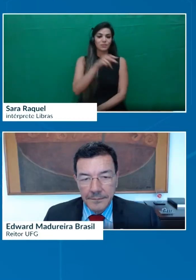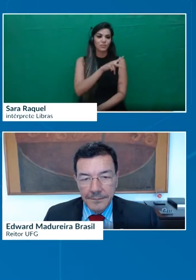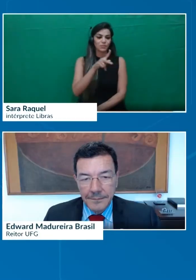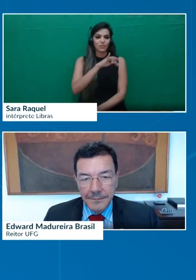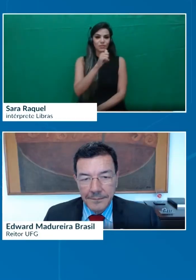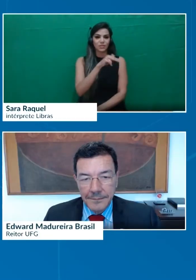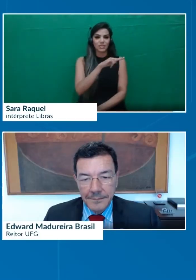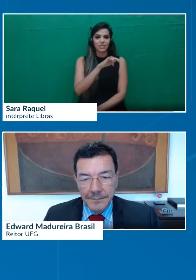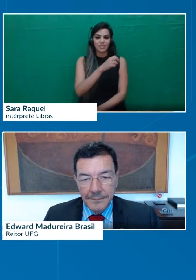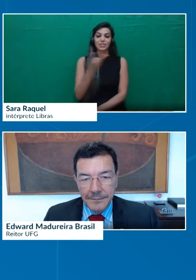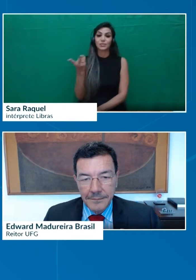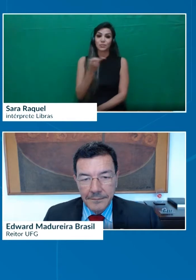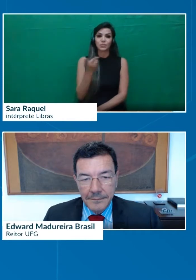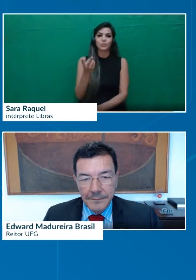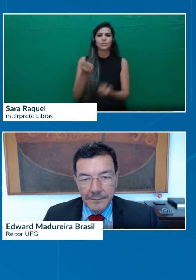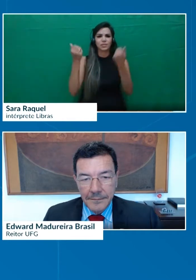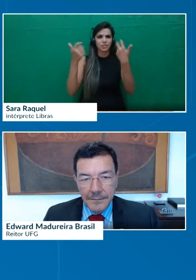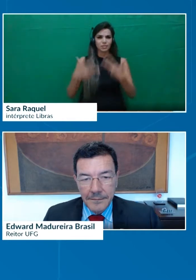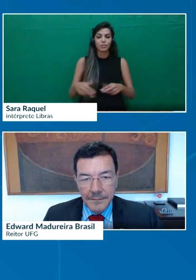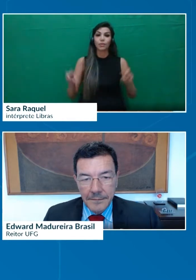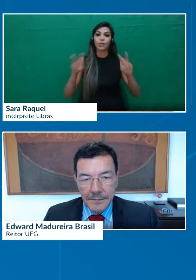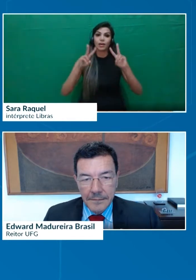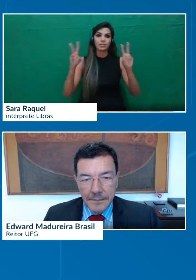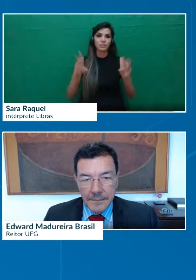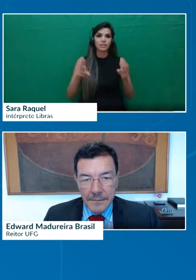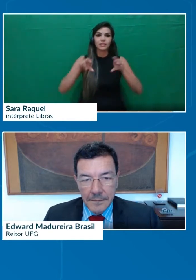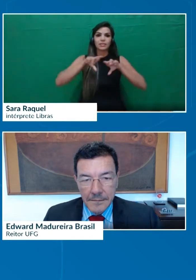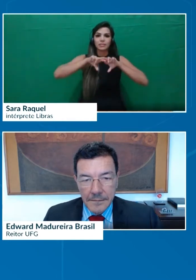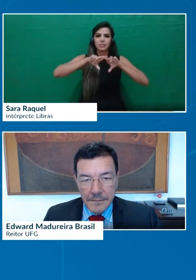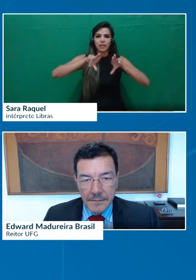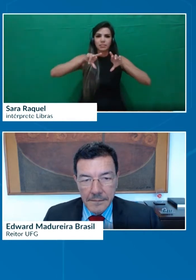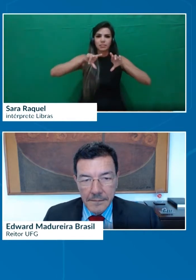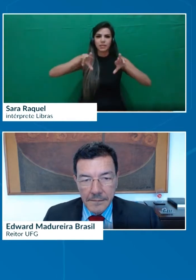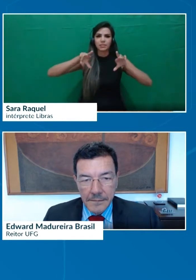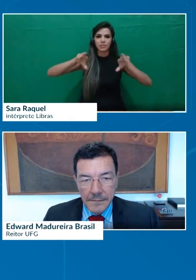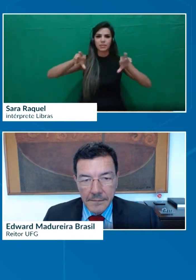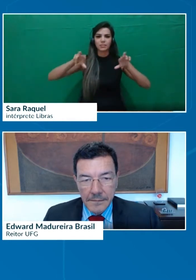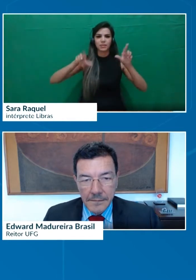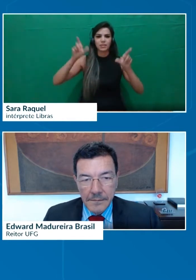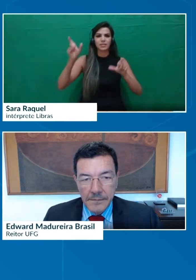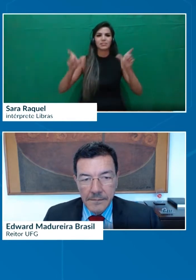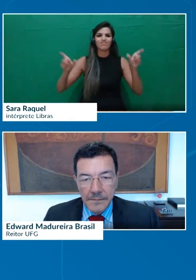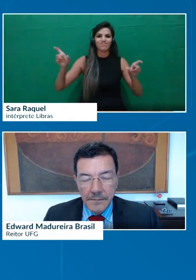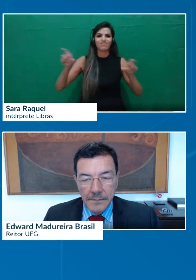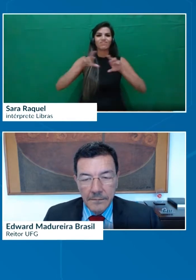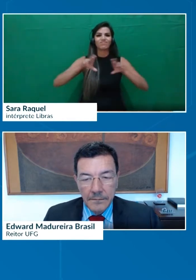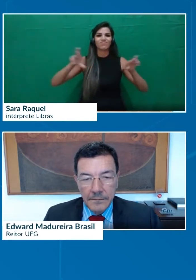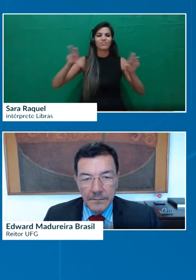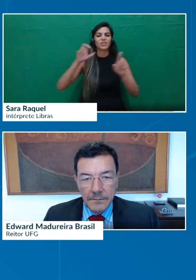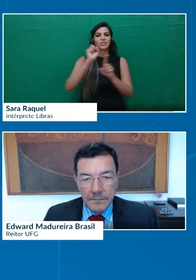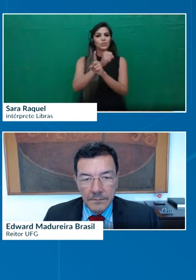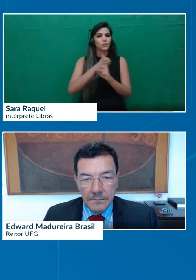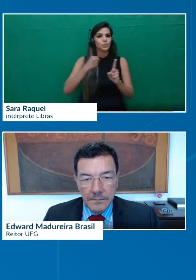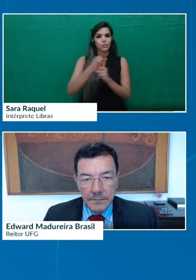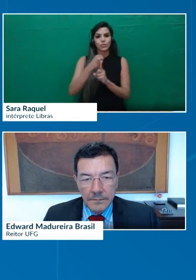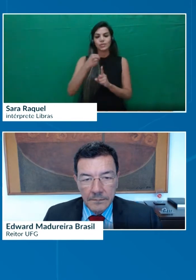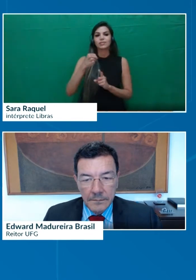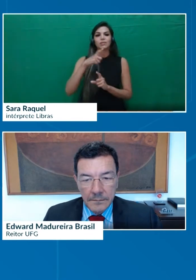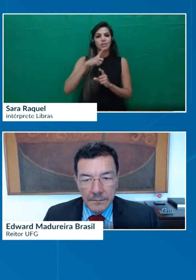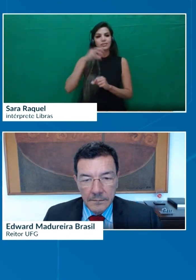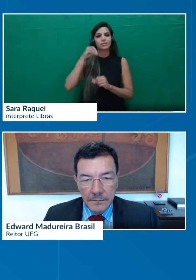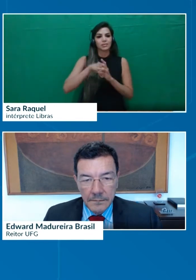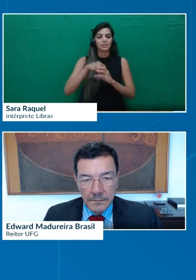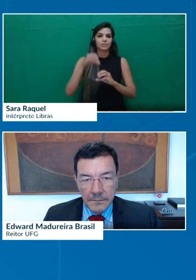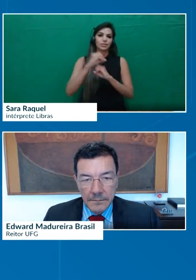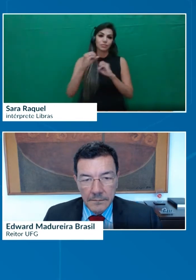aí algumas vezes a diversidade, principalmente social, né, que nós temos dentro da universidade,